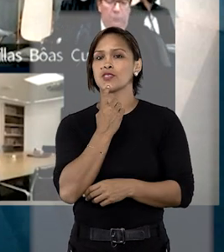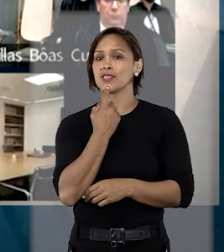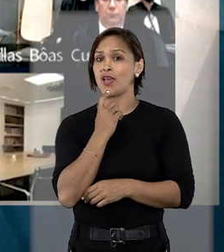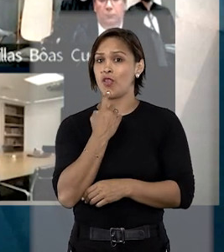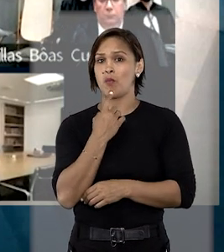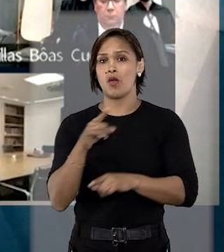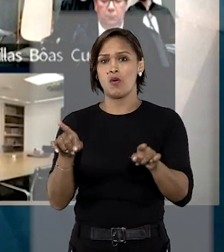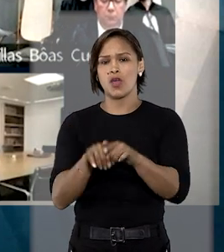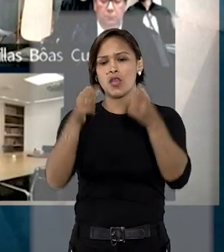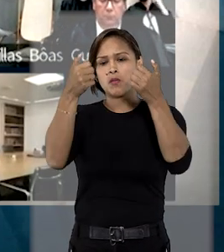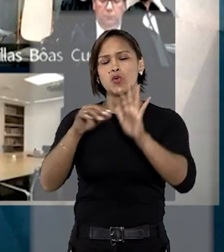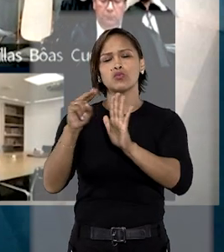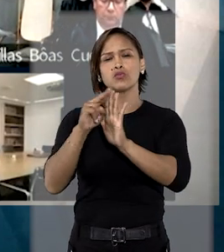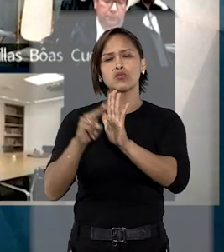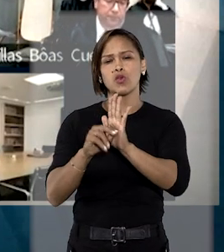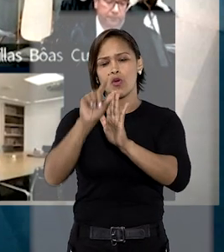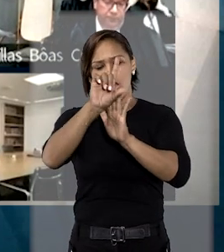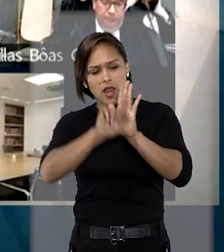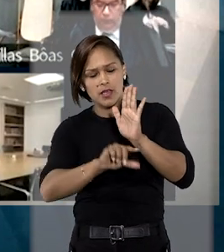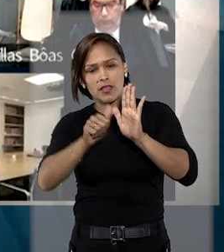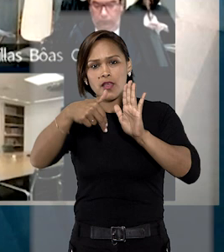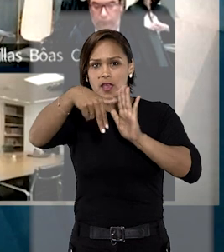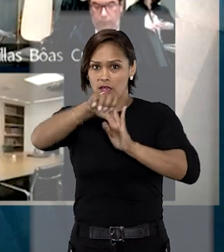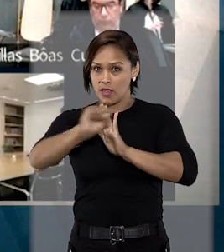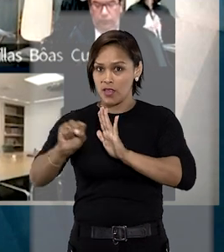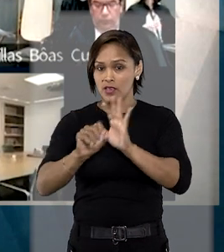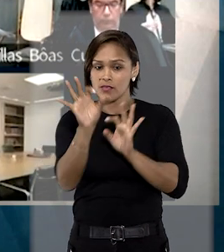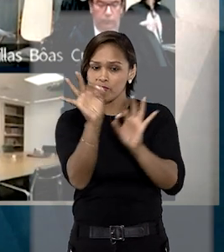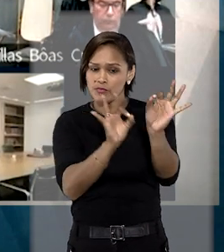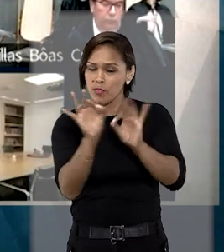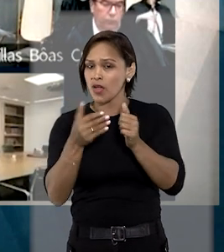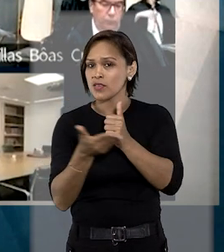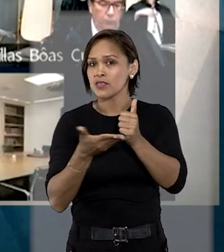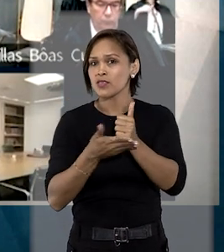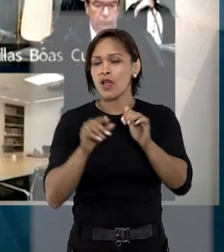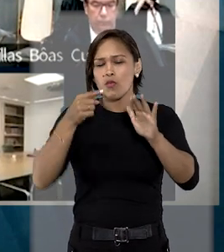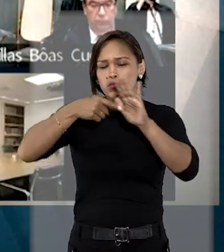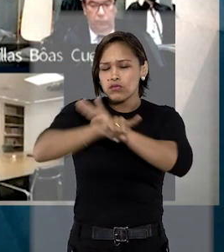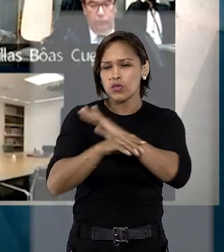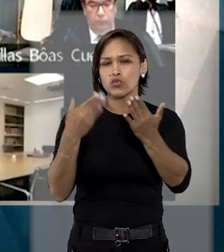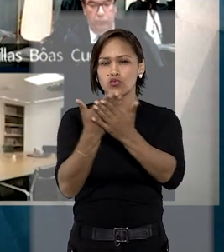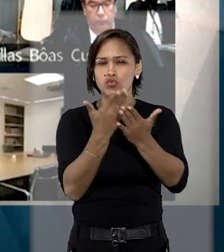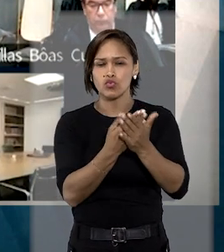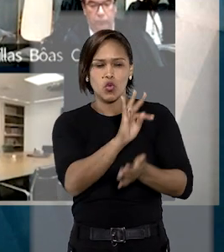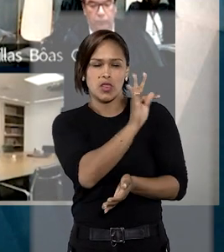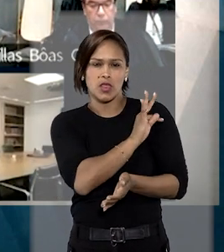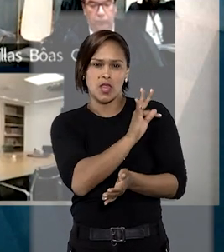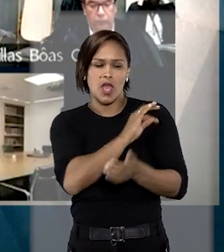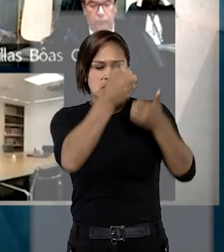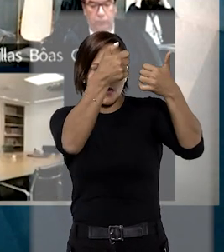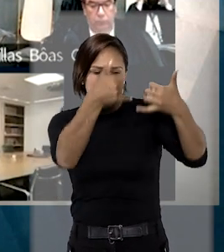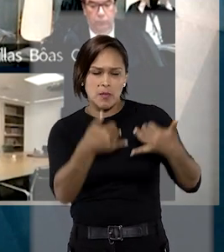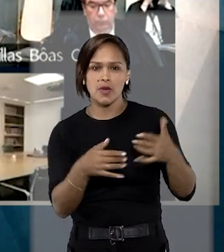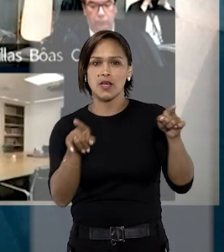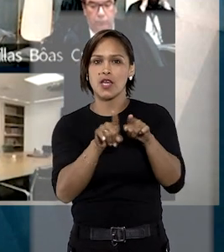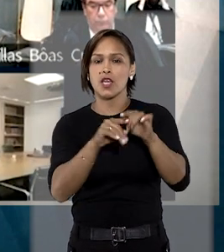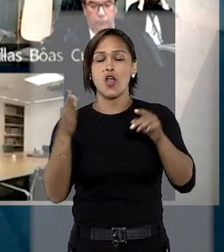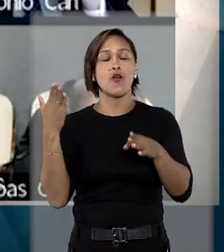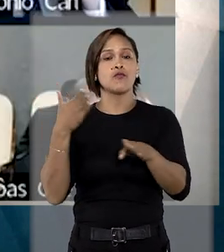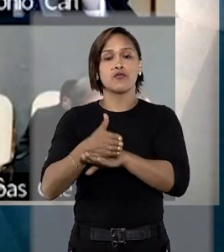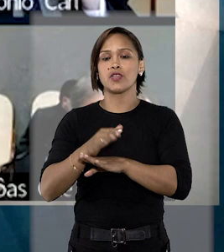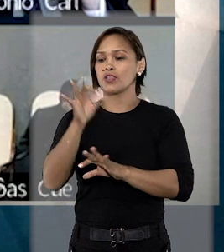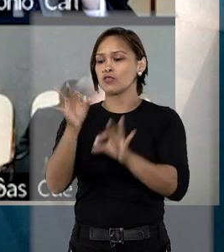Salomão, pontuou que a lista da ANS é elaborada com base em profundo estudo técnico, sendo vedado ao